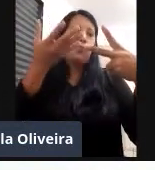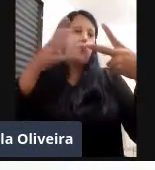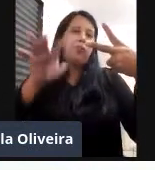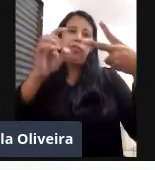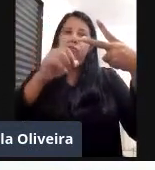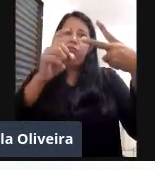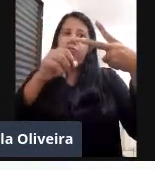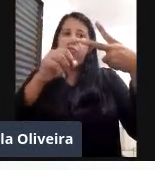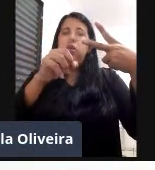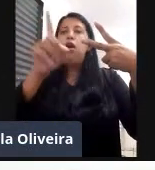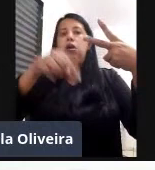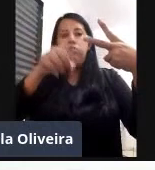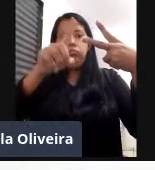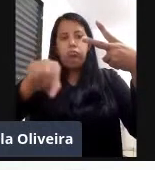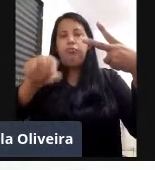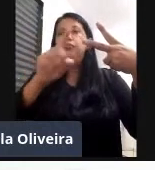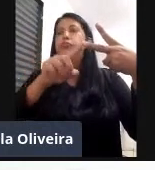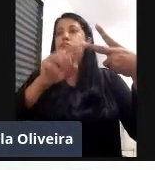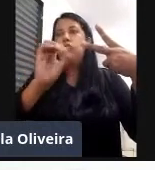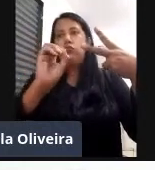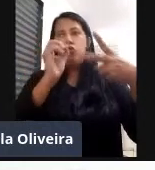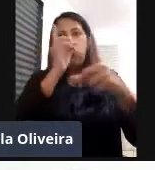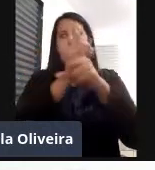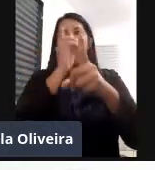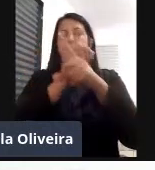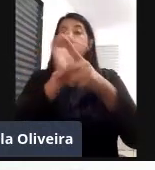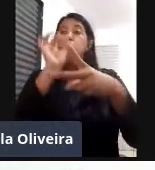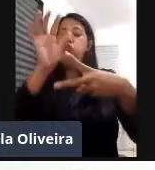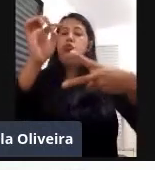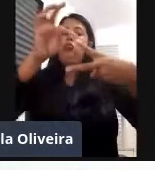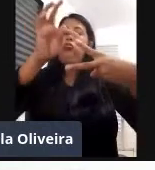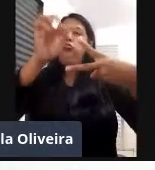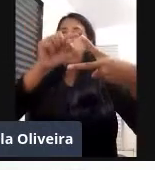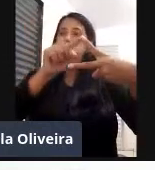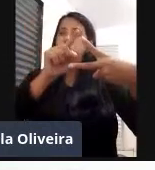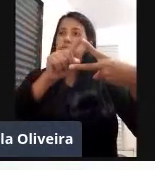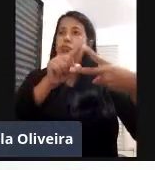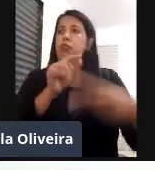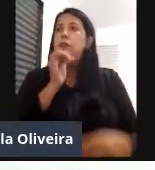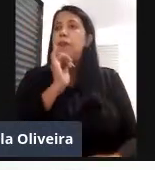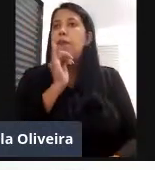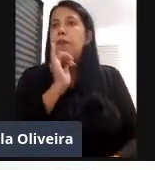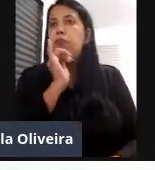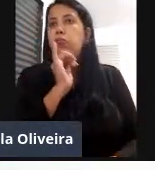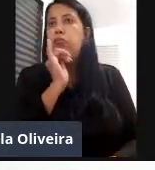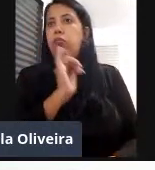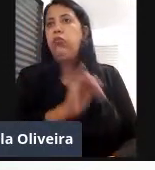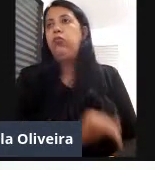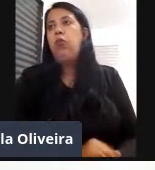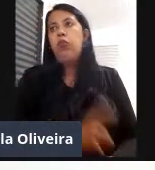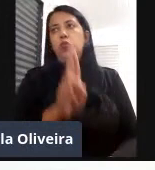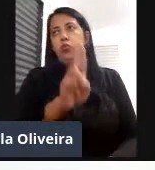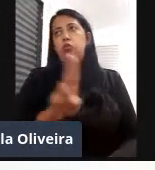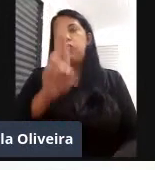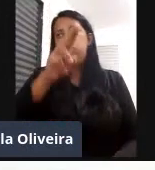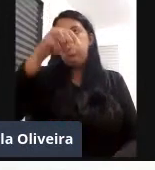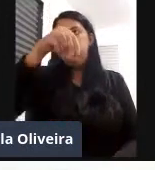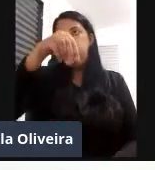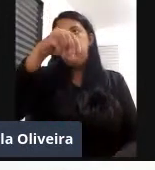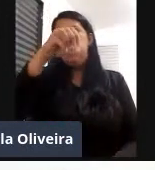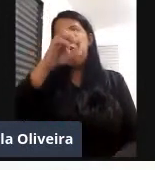especificado. Então, você coloca dados governamentais, não quero tecnologia. Põe not ou menos, depois do